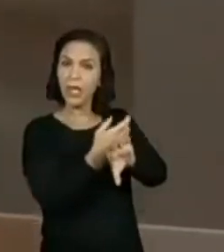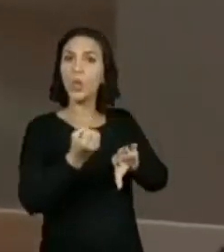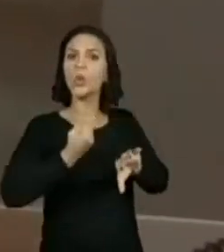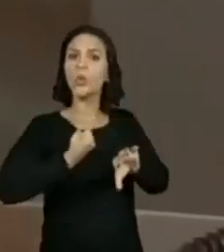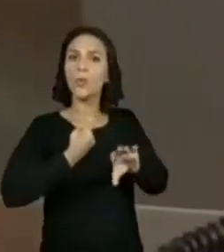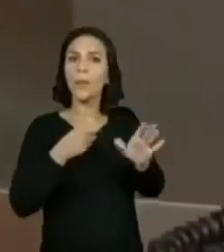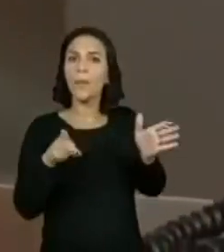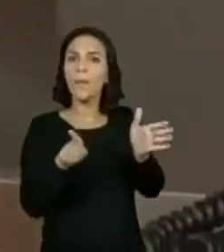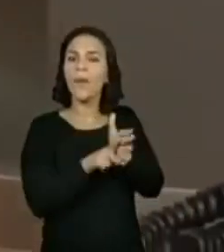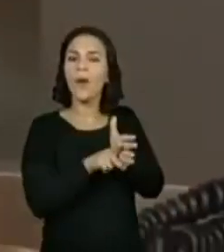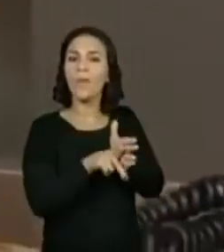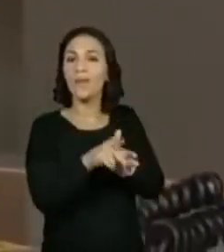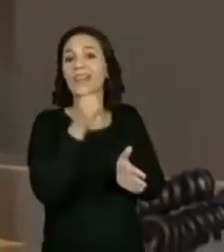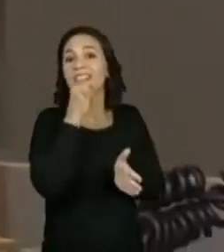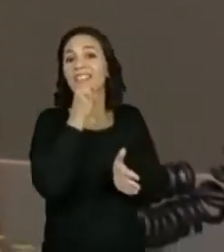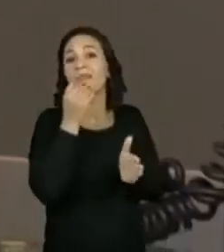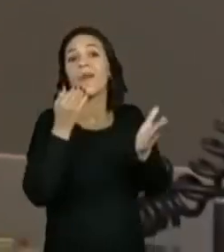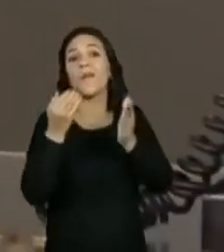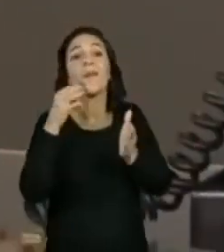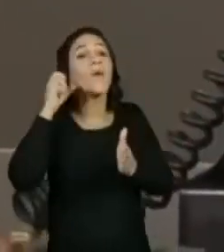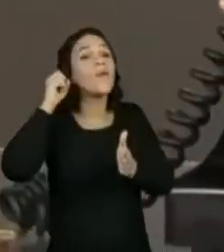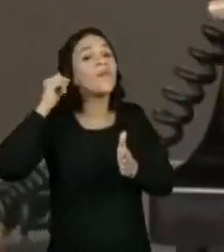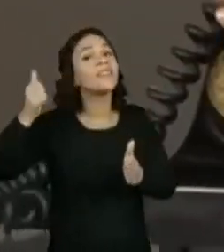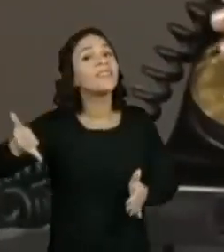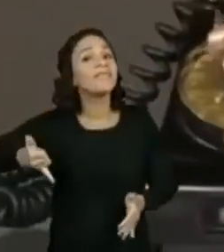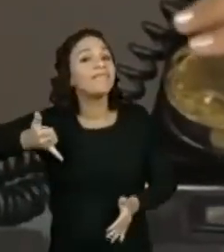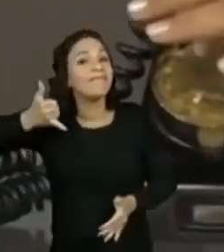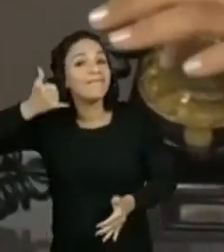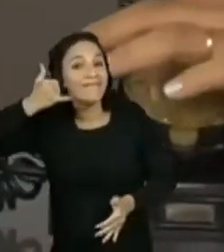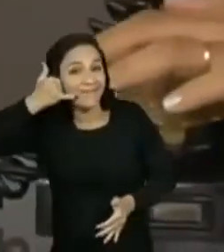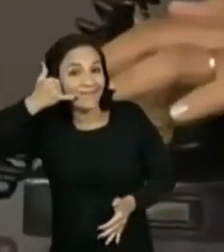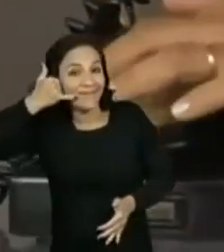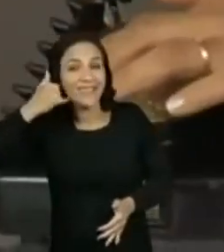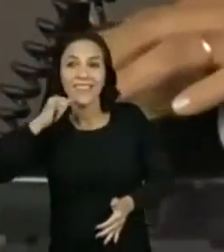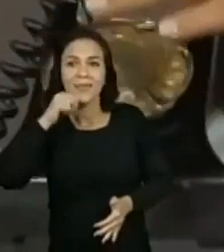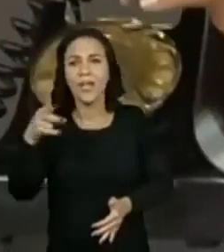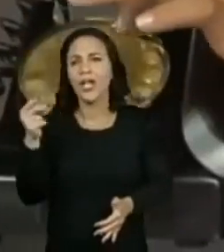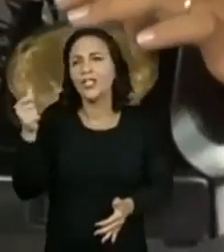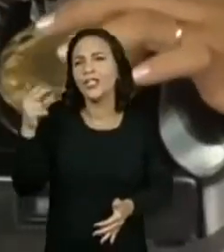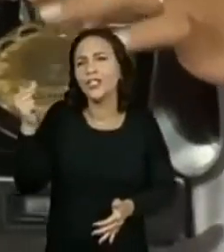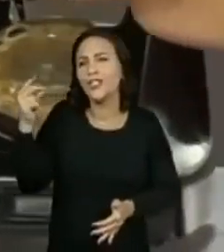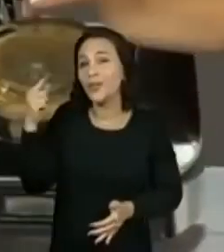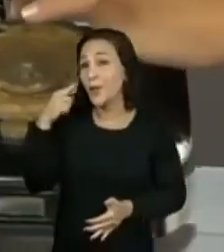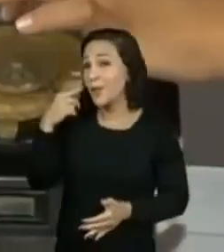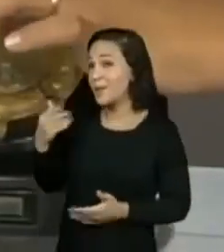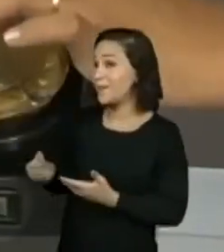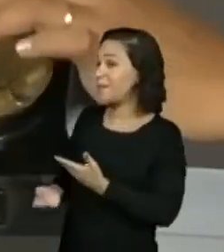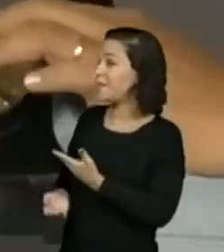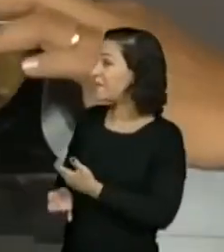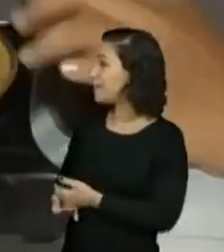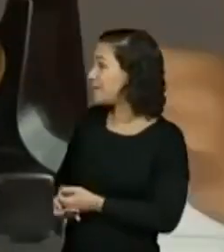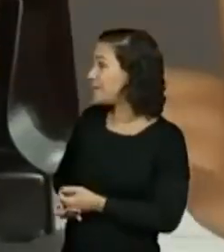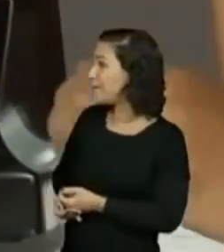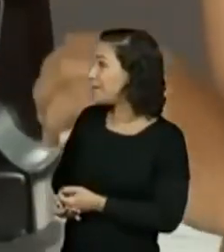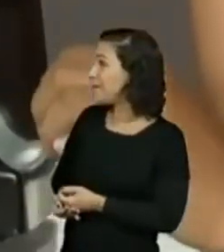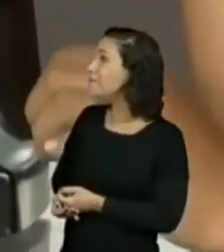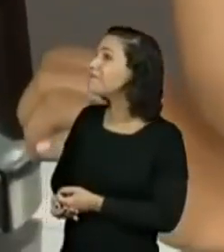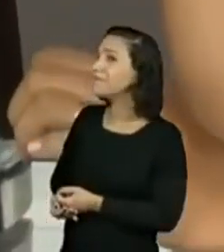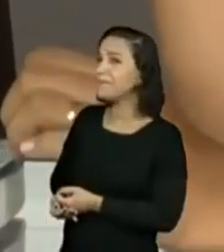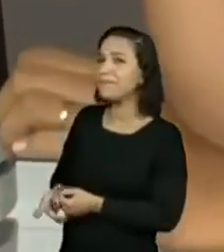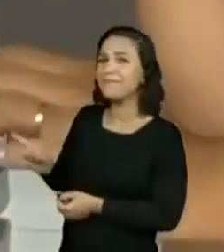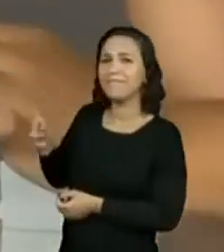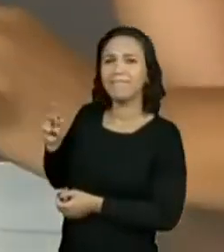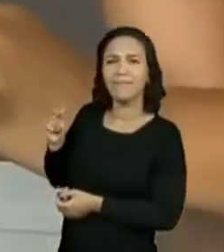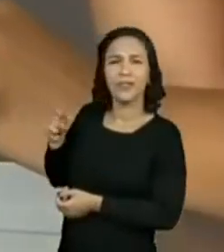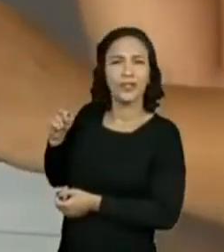Hein, pessoal? Olha aqui que só. legal. O que eu uso aqui? Nós temos aqui um relógio. Olha esse telefone. Será que